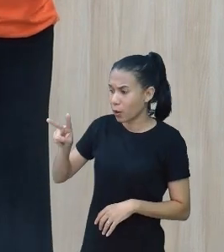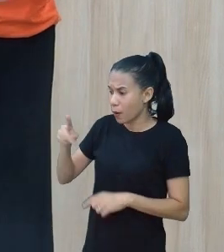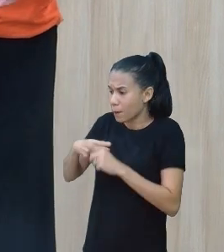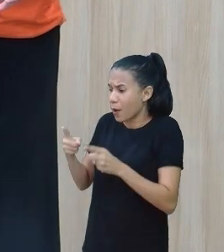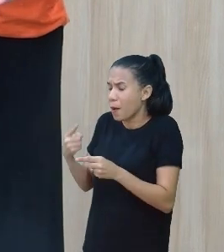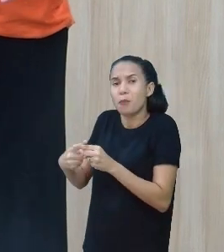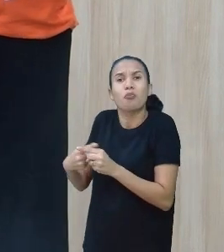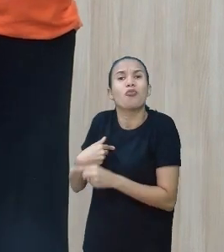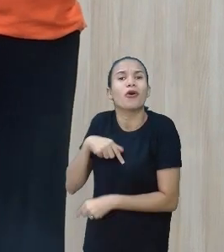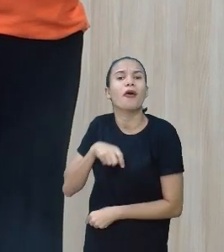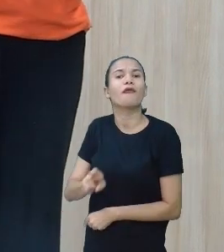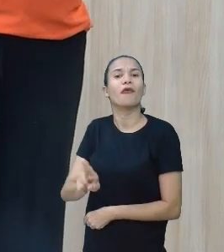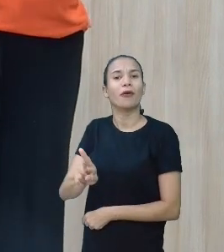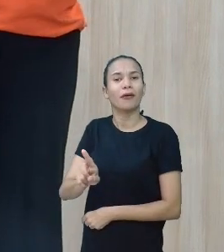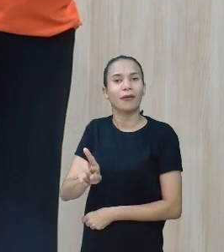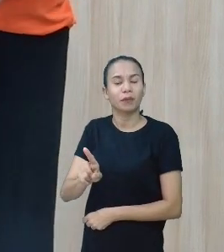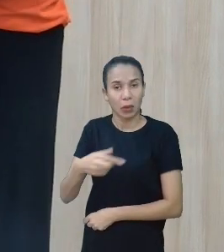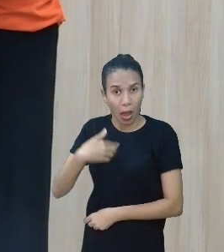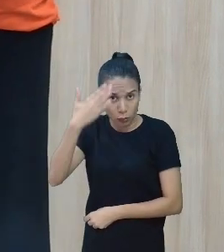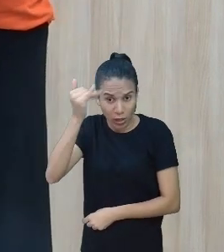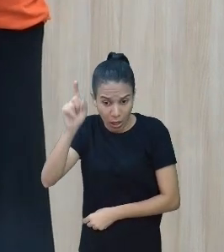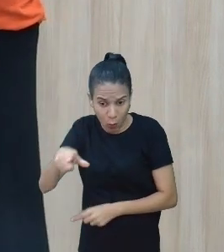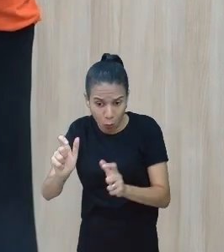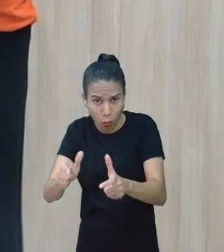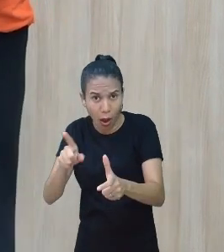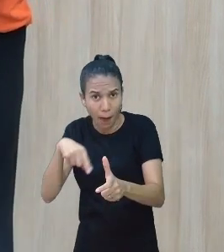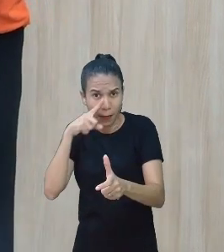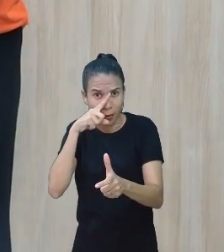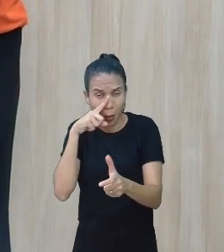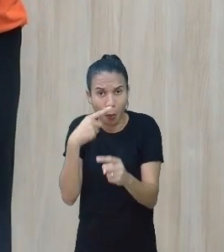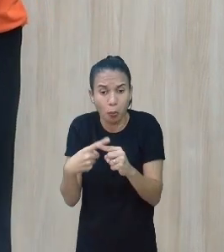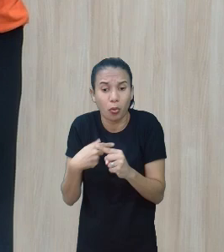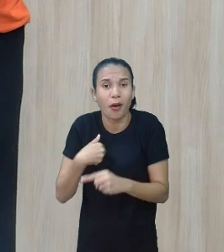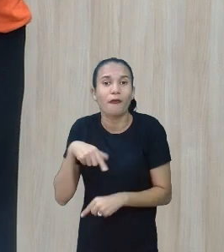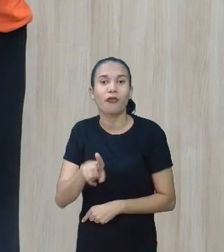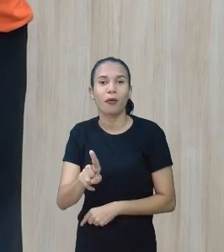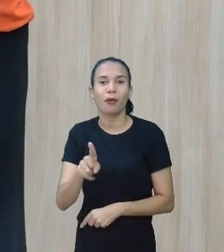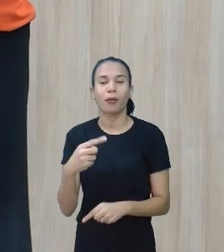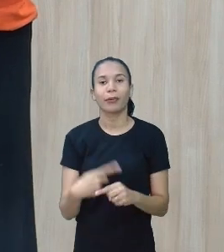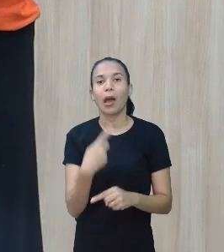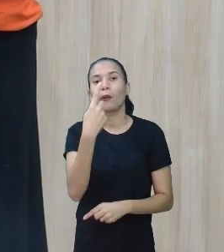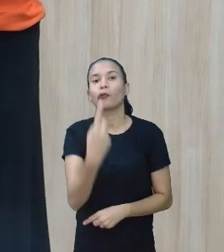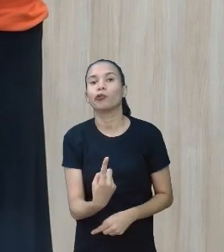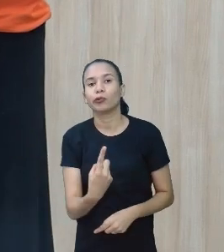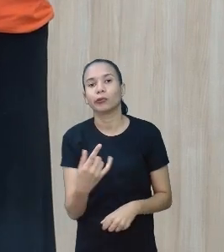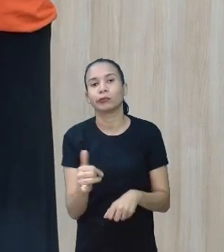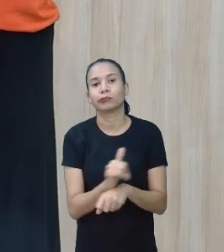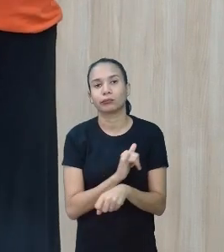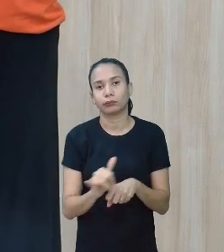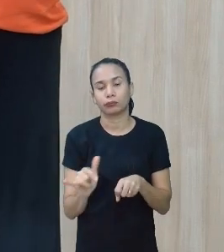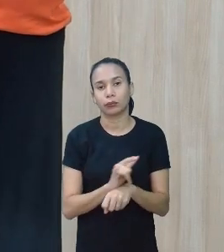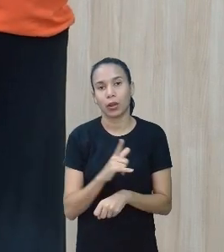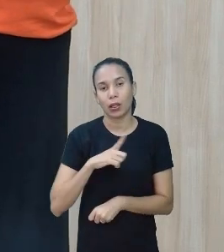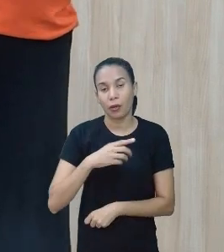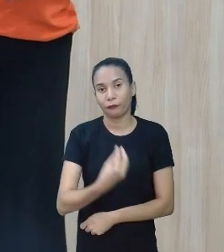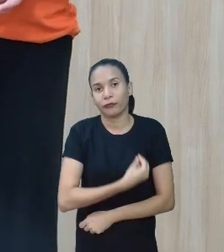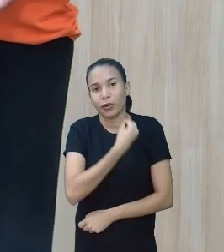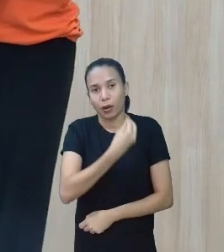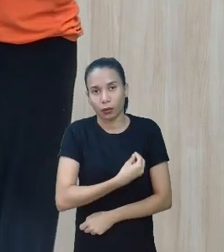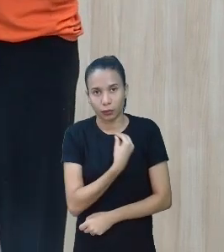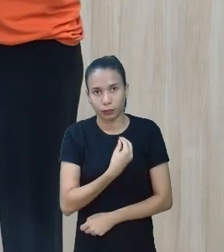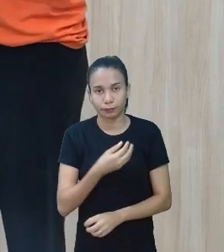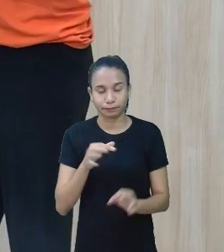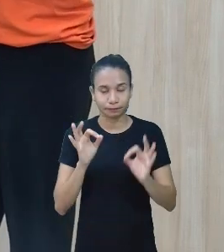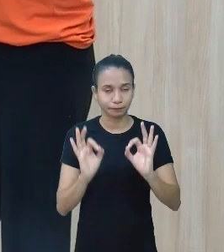que vai? Se sabe que é perigoso, por que vai? Porque muitas vezes é a única forma que tem de